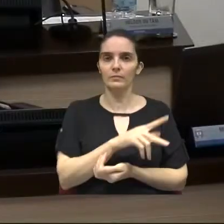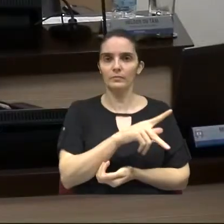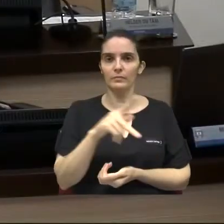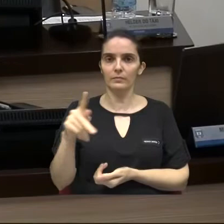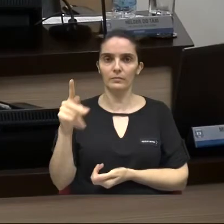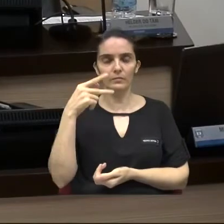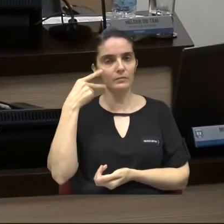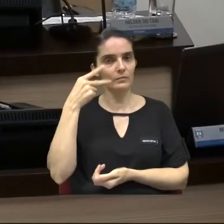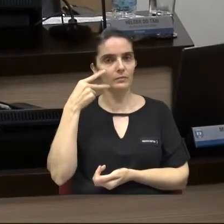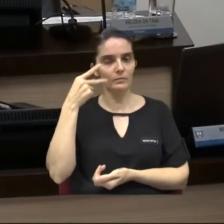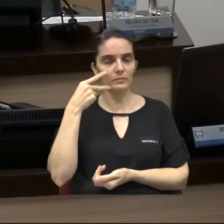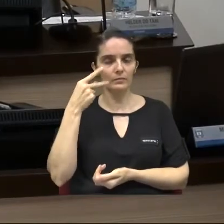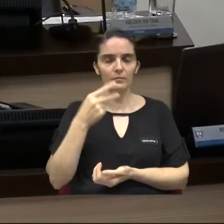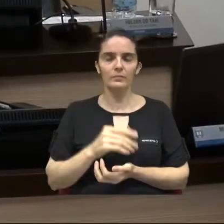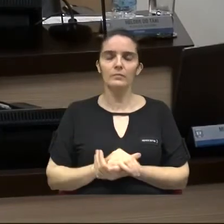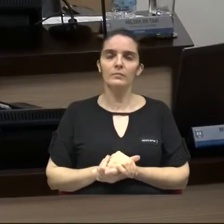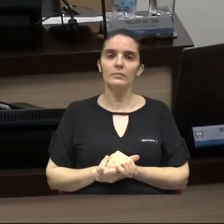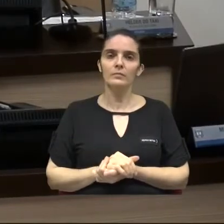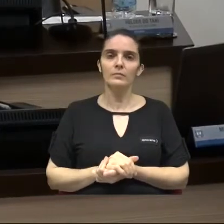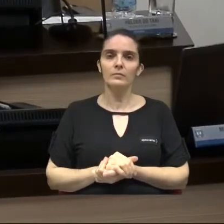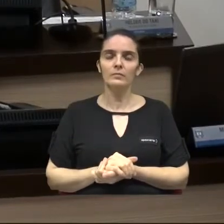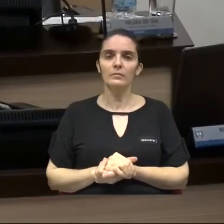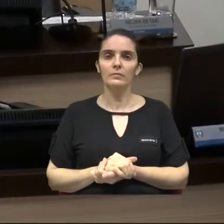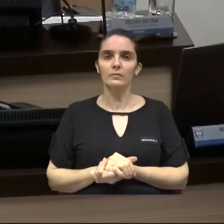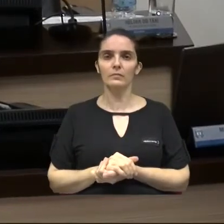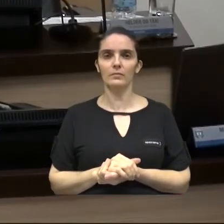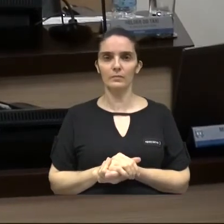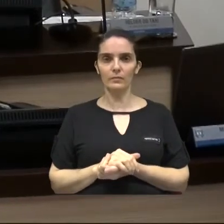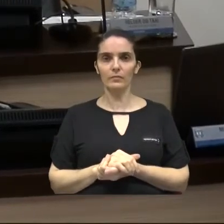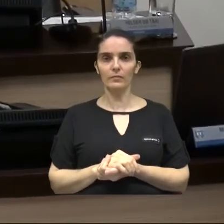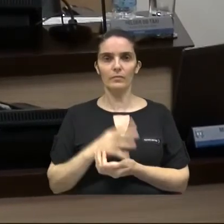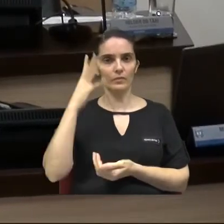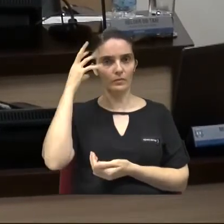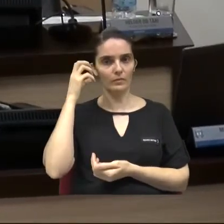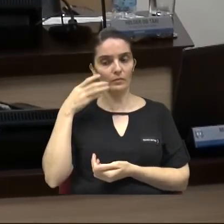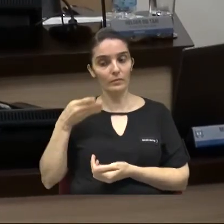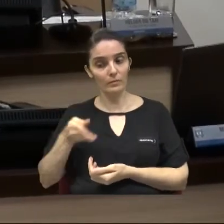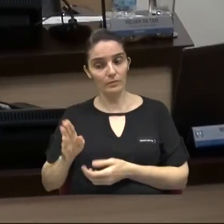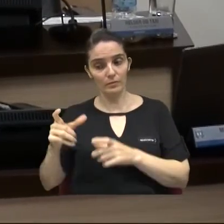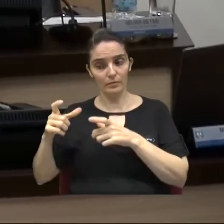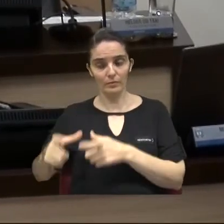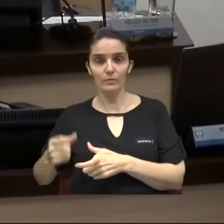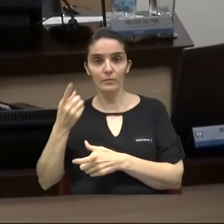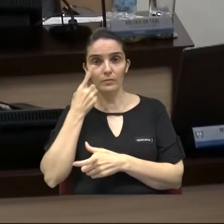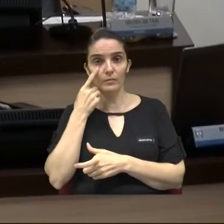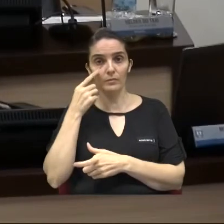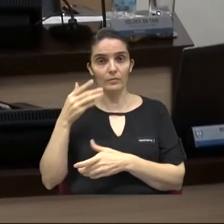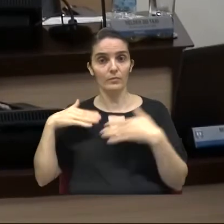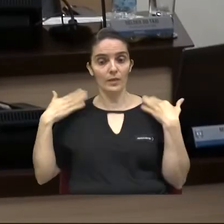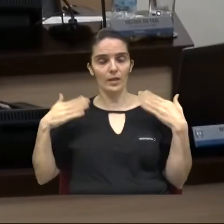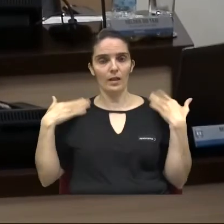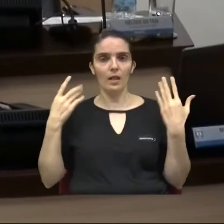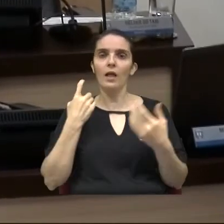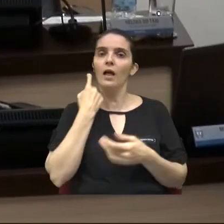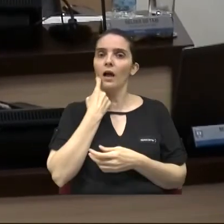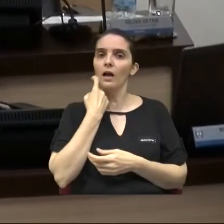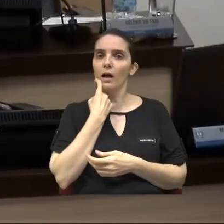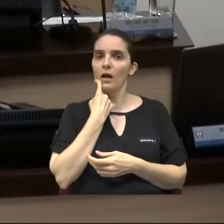presidente, nobres pares, eu estive na Vista Alegre, vereador Vaguinho, na